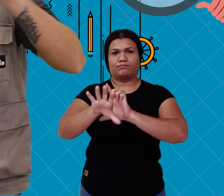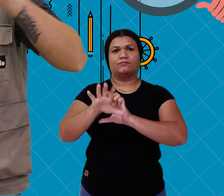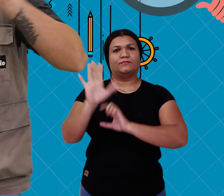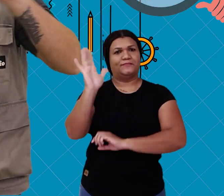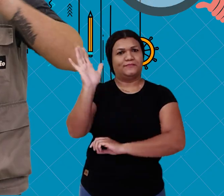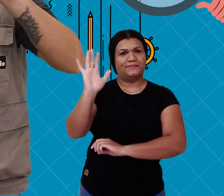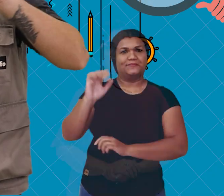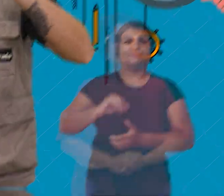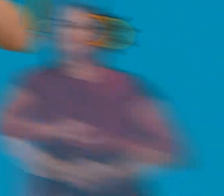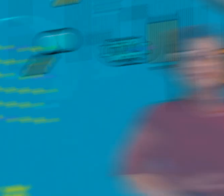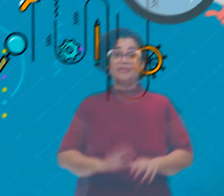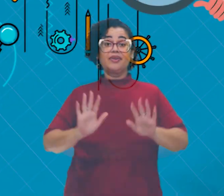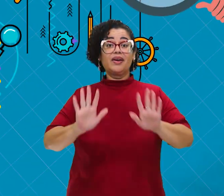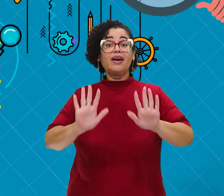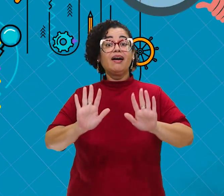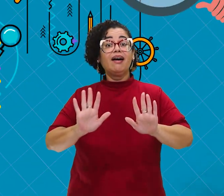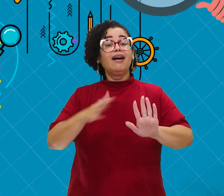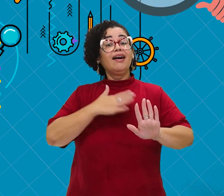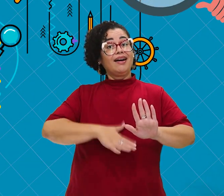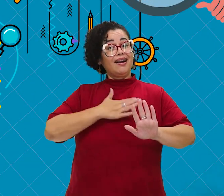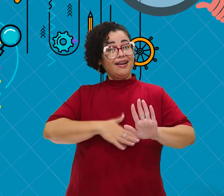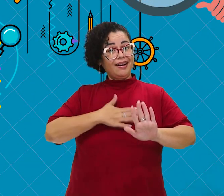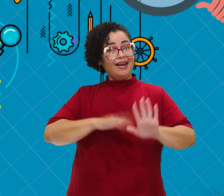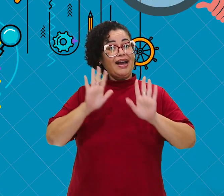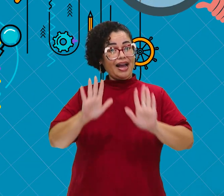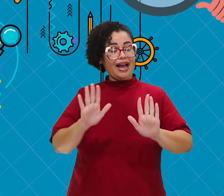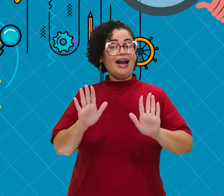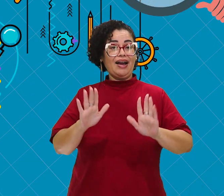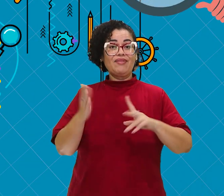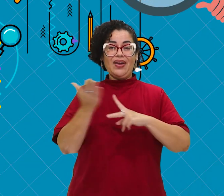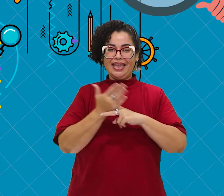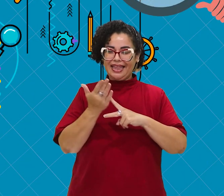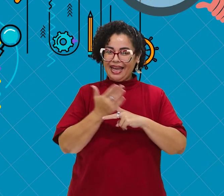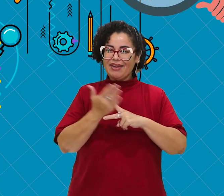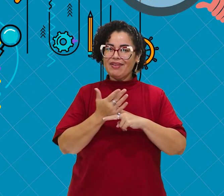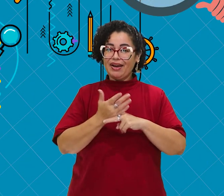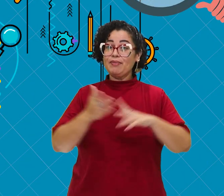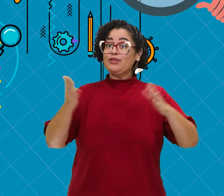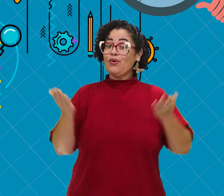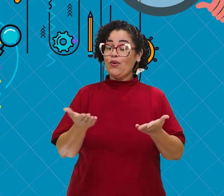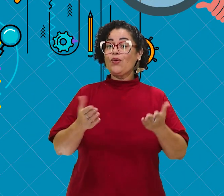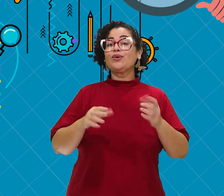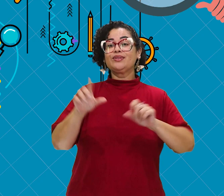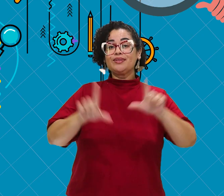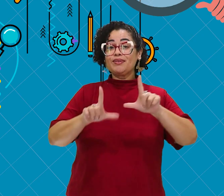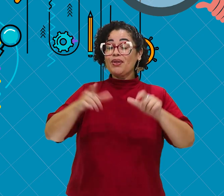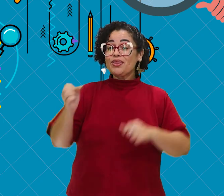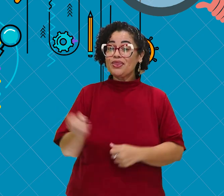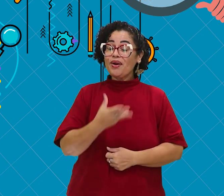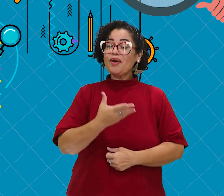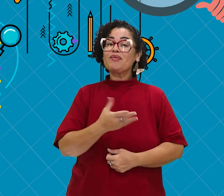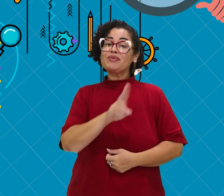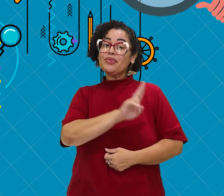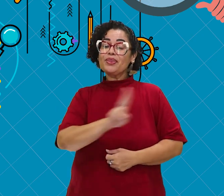Tchau! Ô pessoal, calma. Olha, a gente vai para o intervalo, porque hoje inaugura um quadro